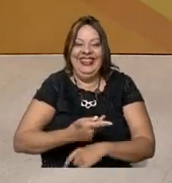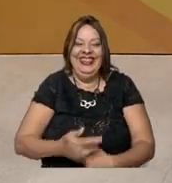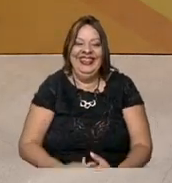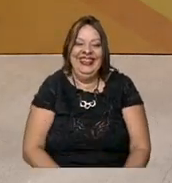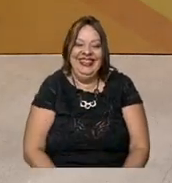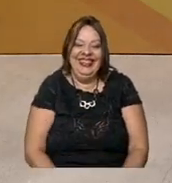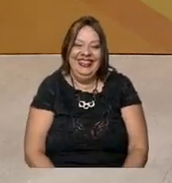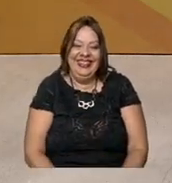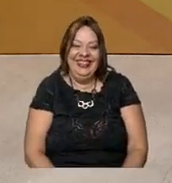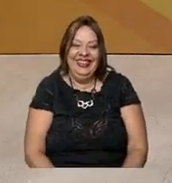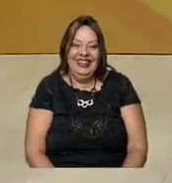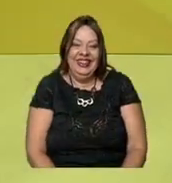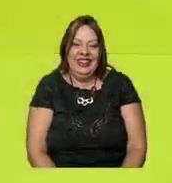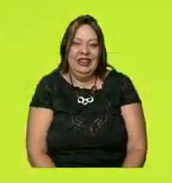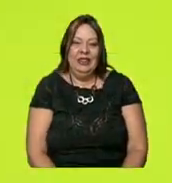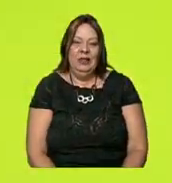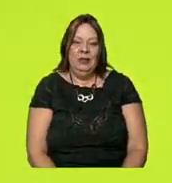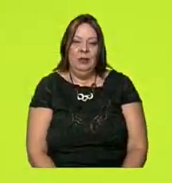terceiro prêmio.